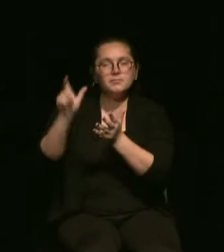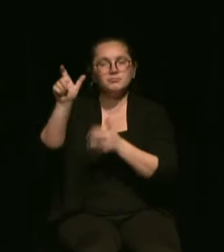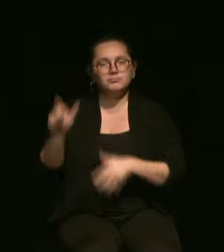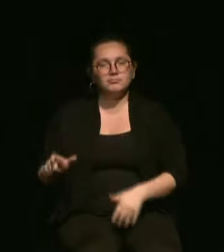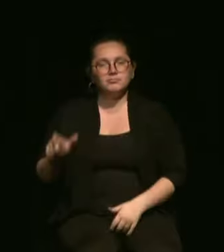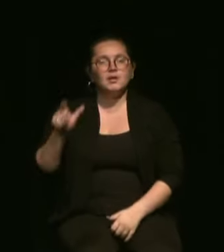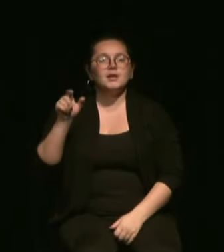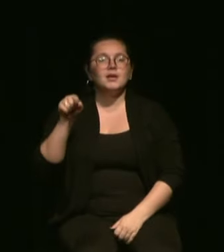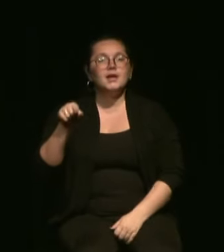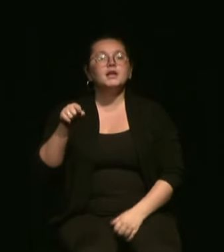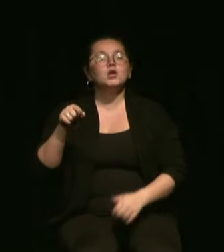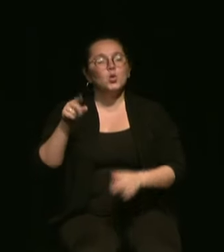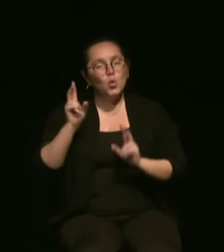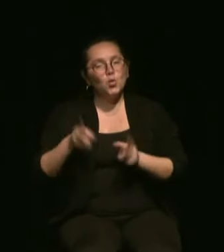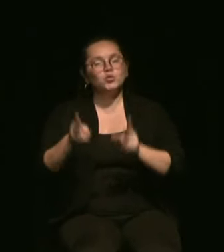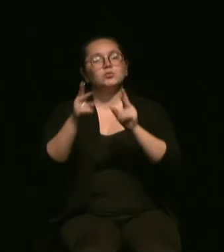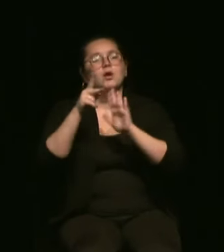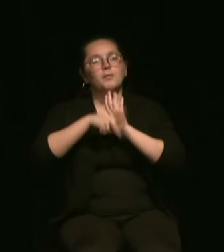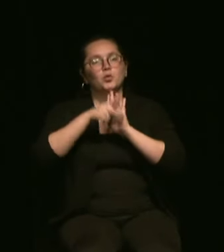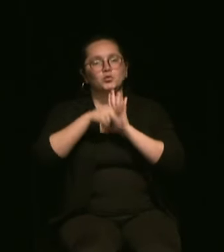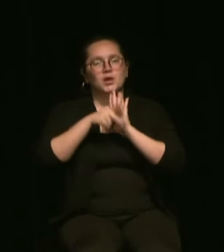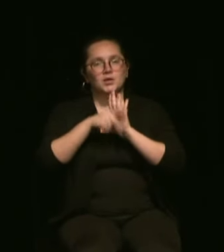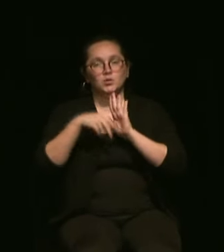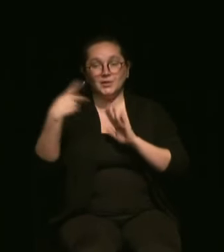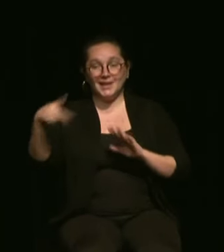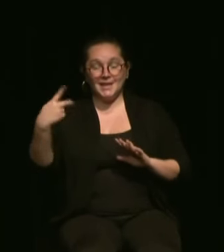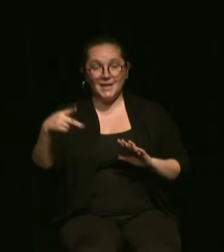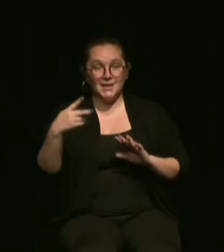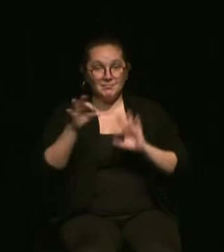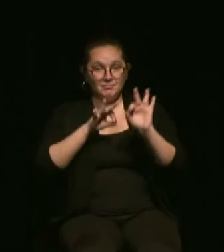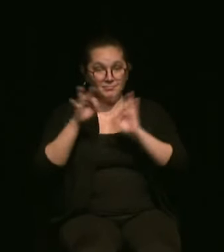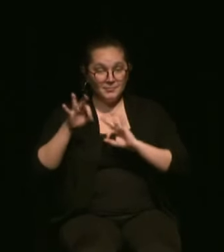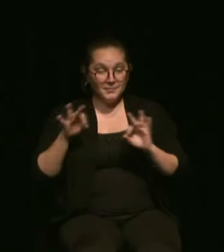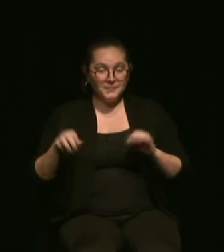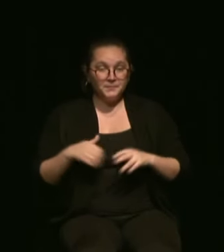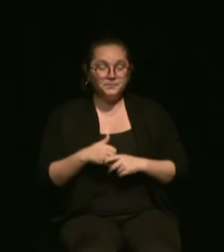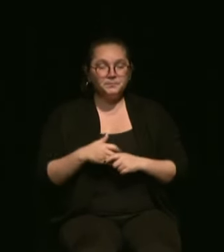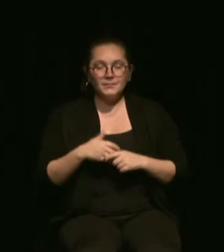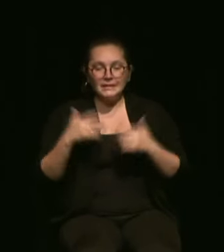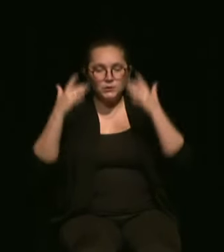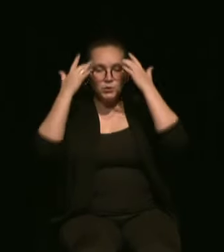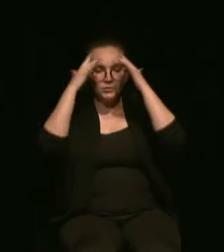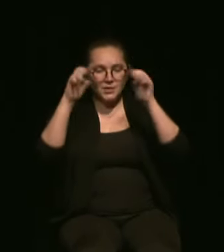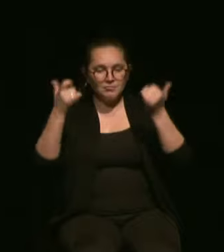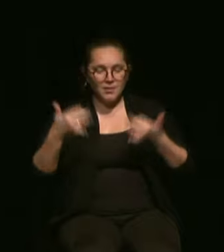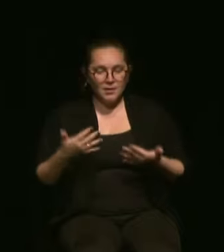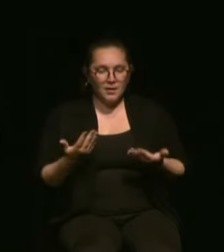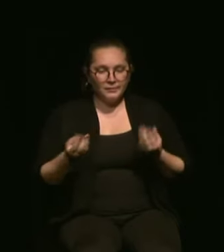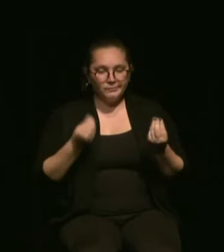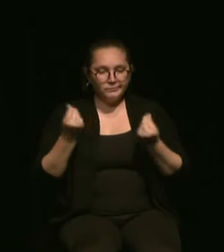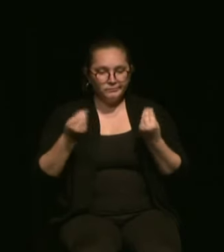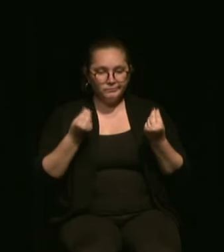a tocar os projetos mais, digamos, sei lá,